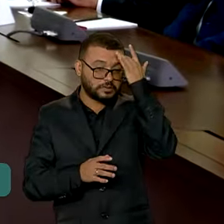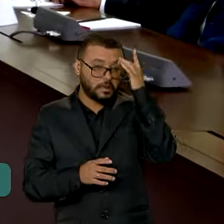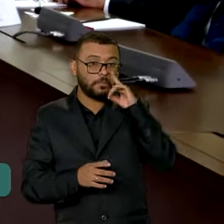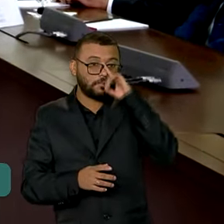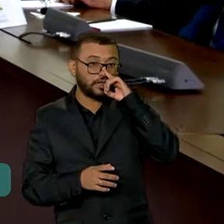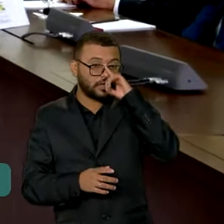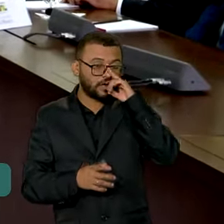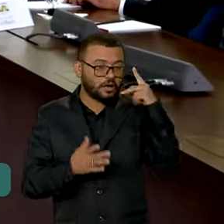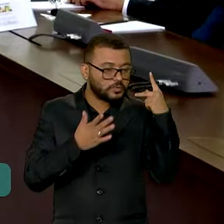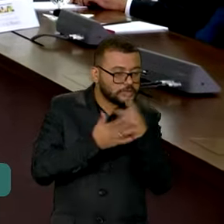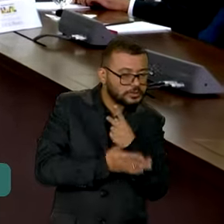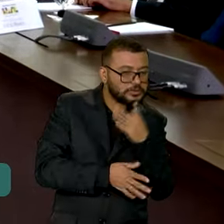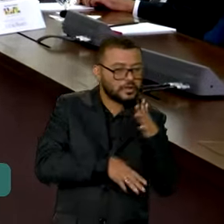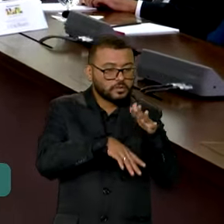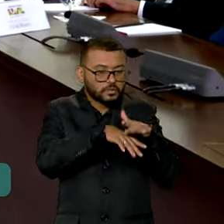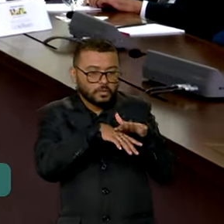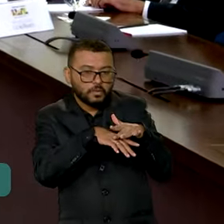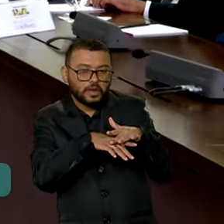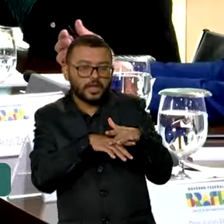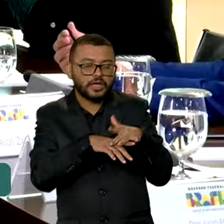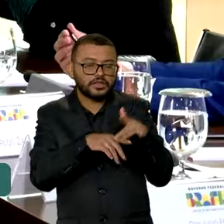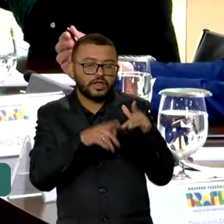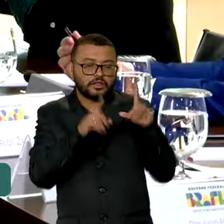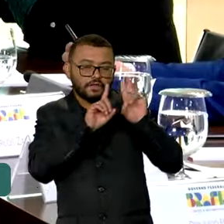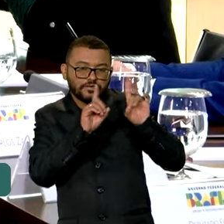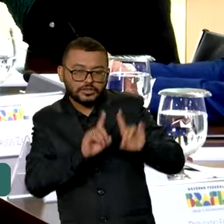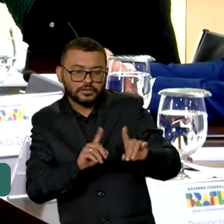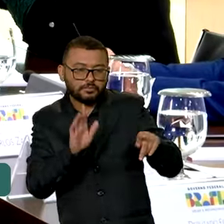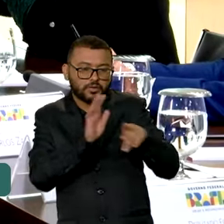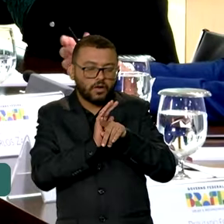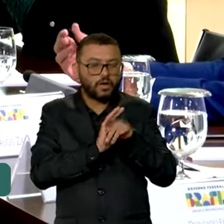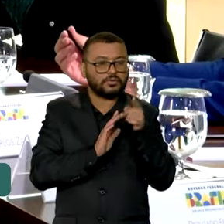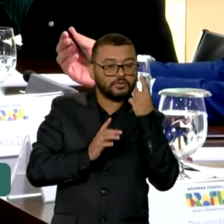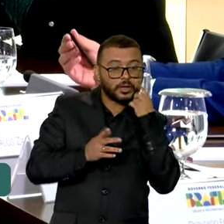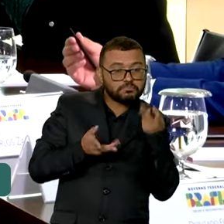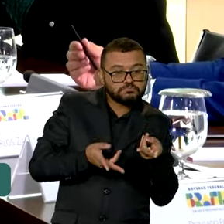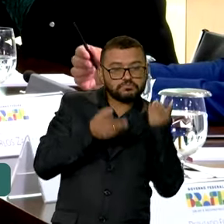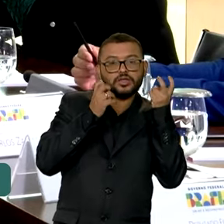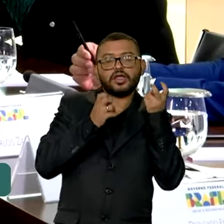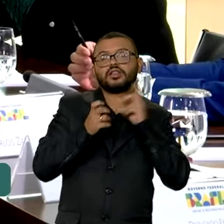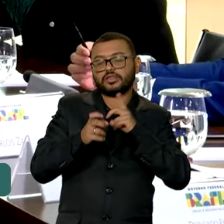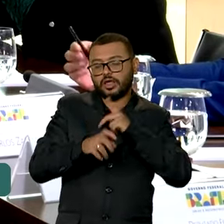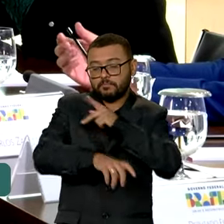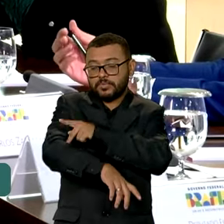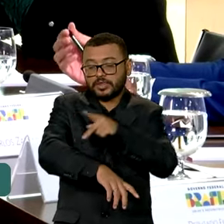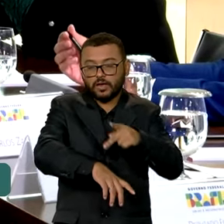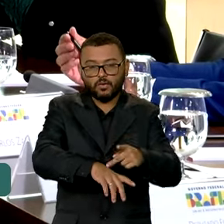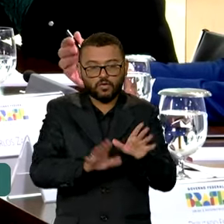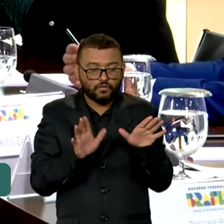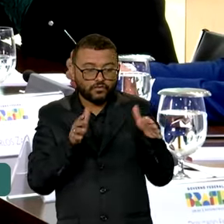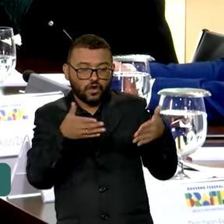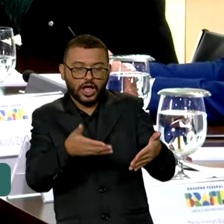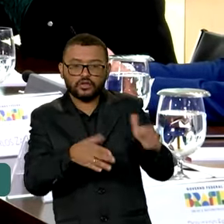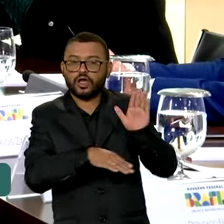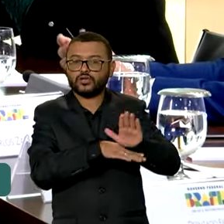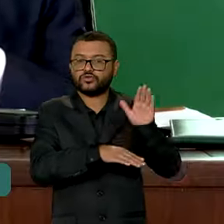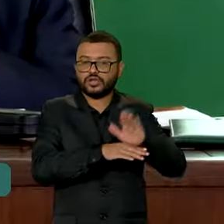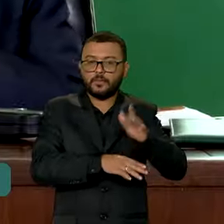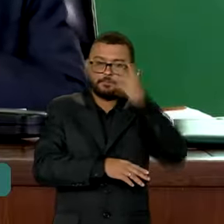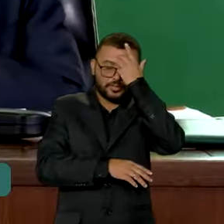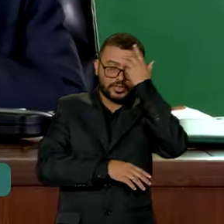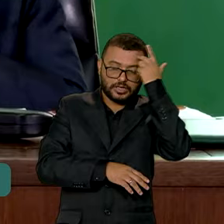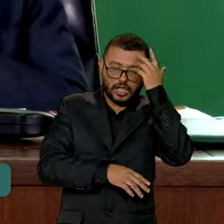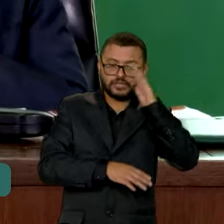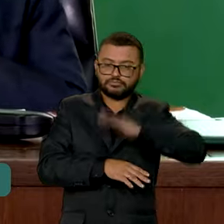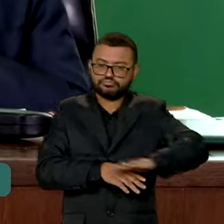risco ou que apresentem problemas congênitos. O projeto institui objetivos pedagógicos específicos para esse público,